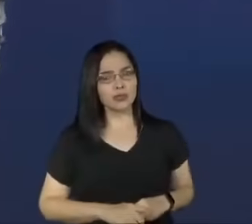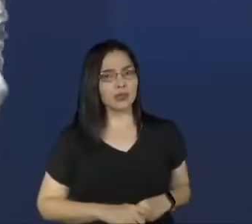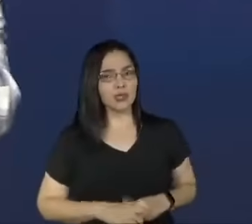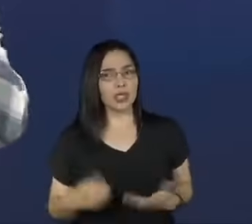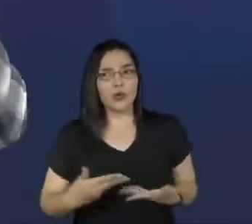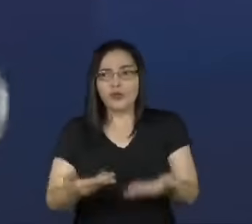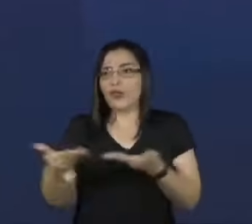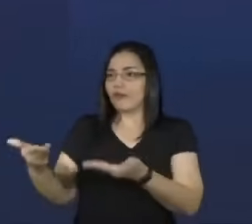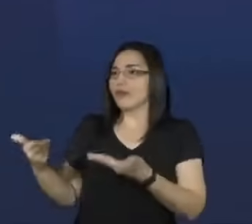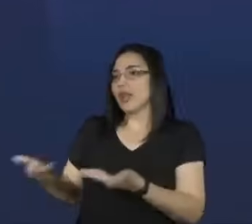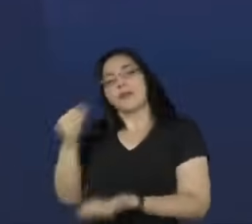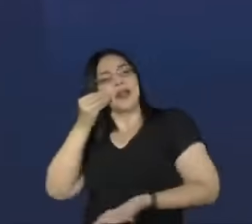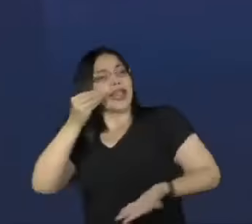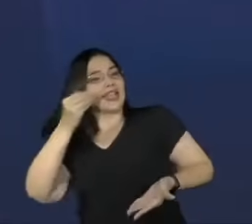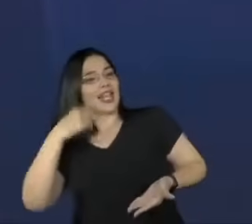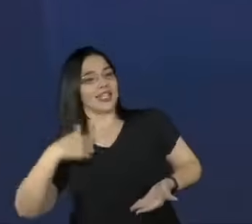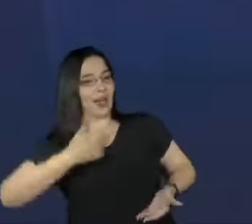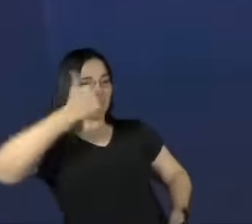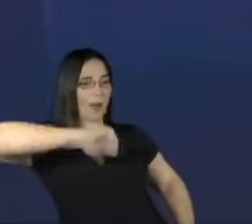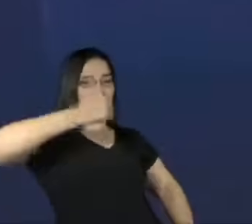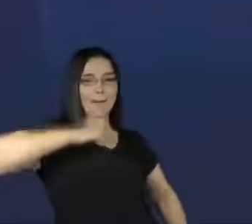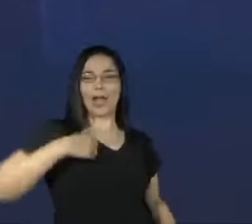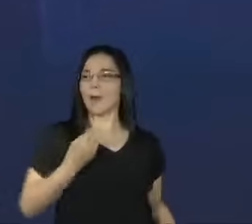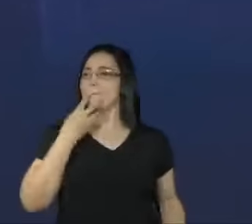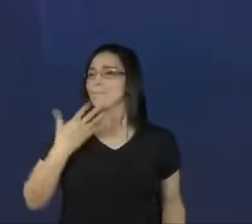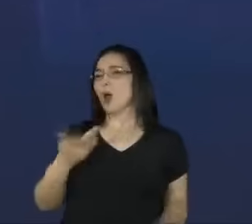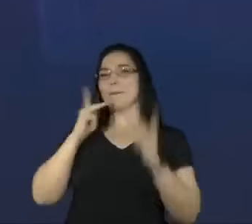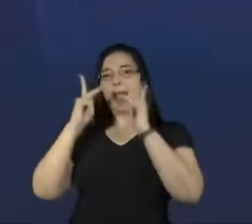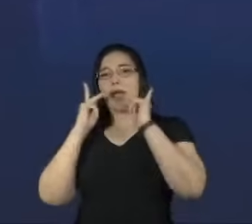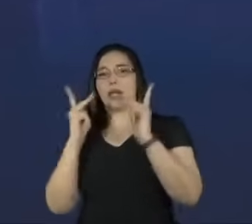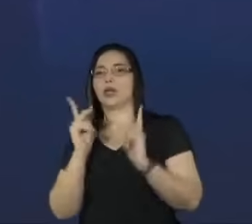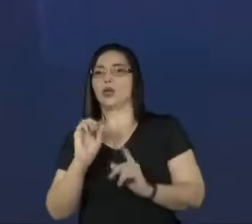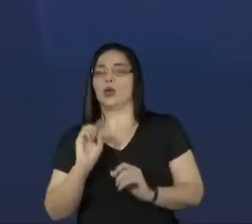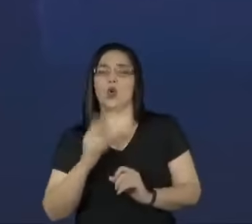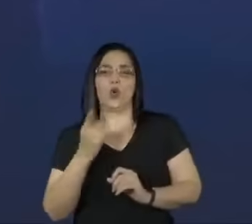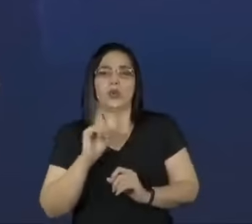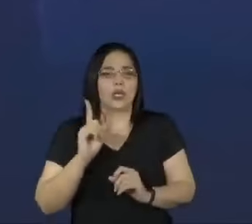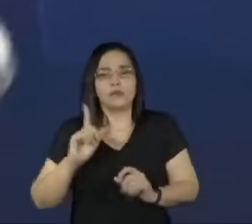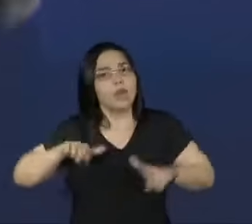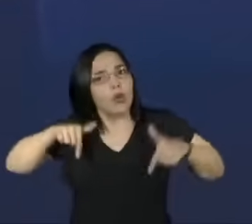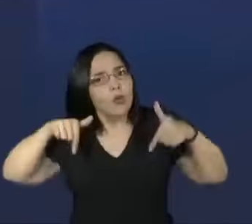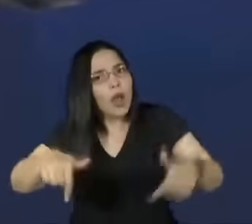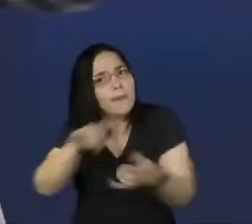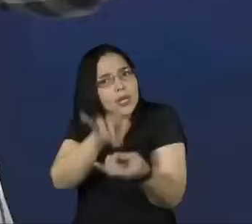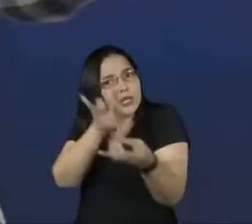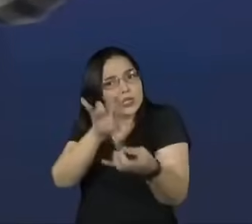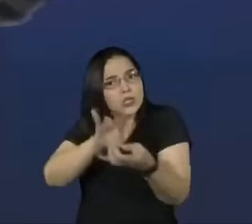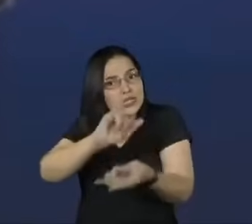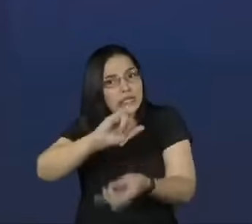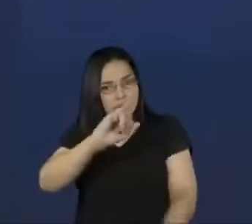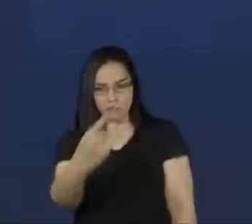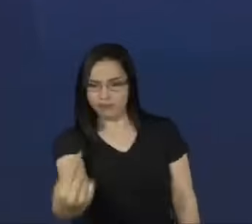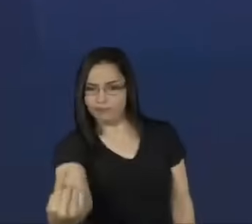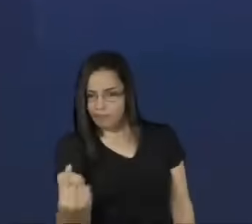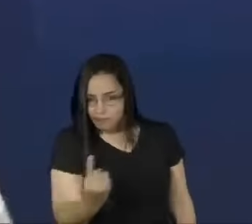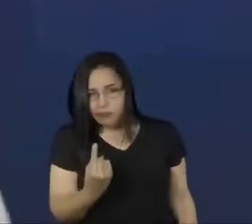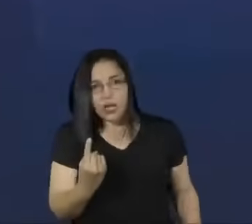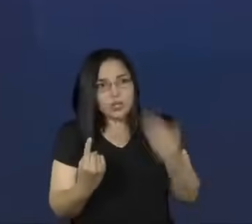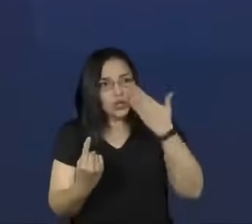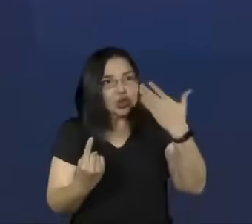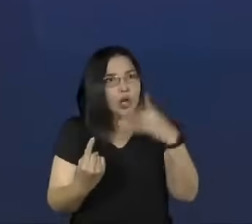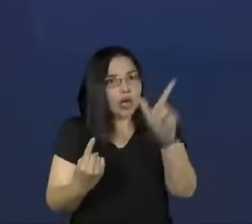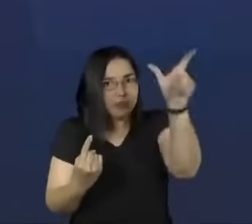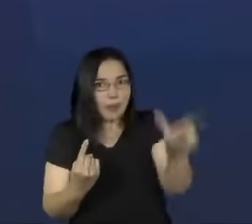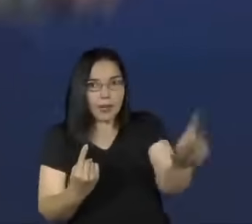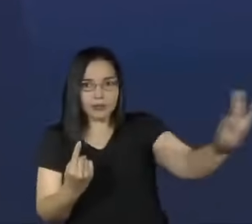convidando alguém aqui para testar meu Ibope se gostar ou não da minha palavra isso aqui é um ato espiritual quando você sai do seu lugar diante do povo